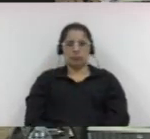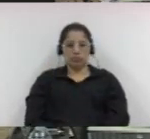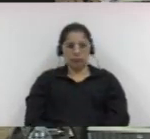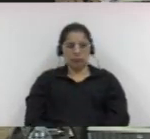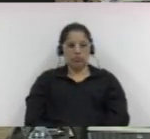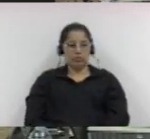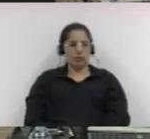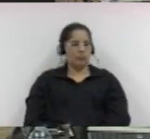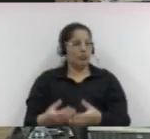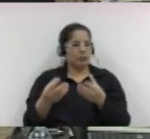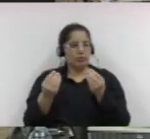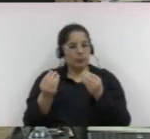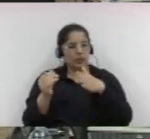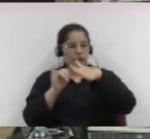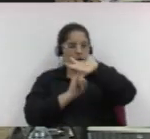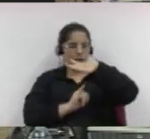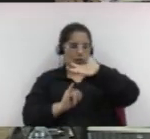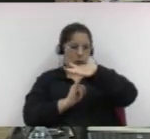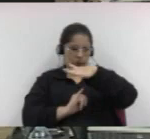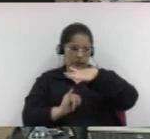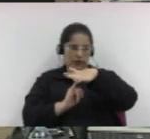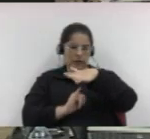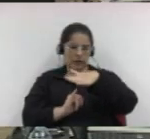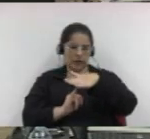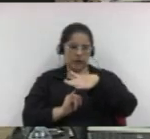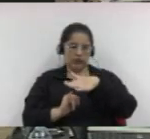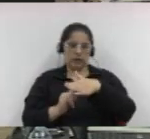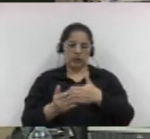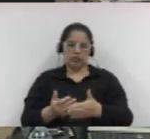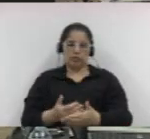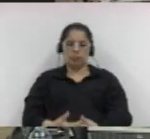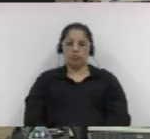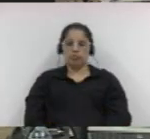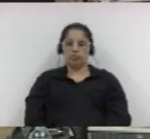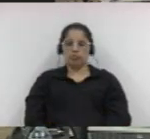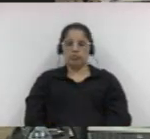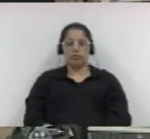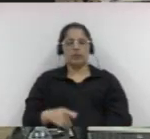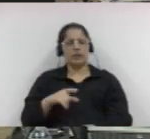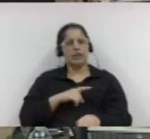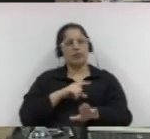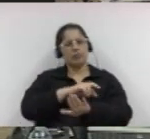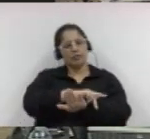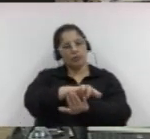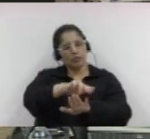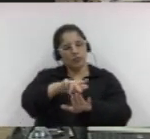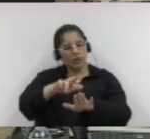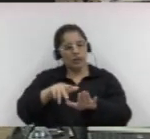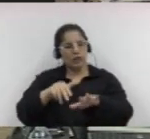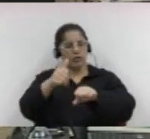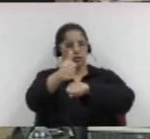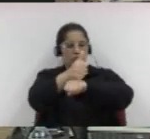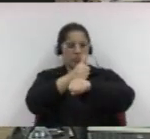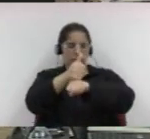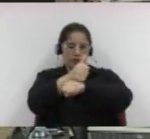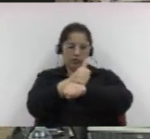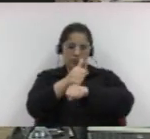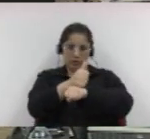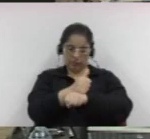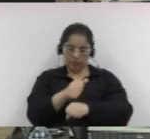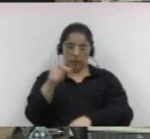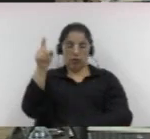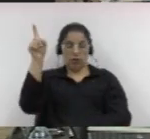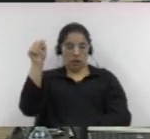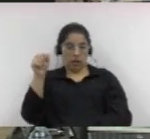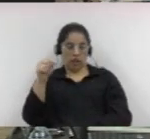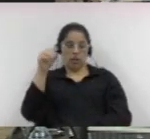parque industrial, ou seja, aqui flui produções de vários segmentos. É uma